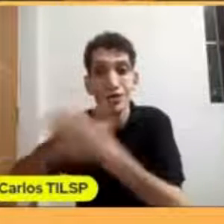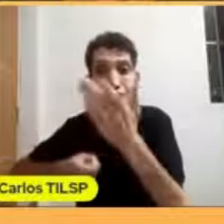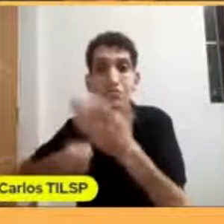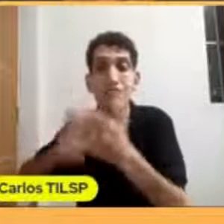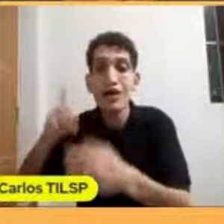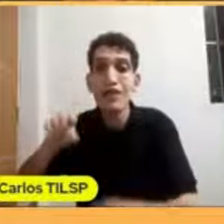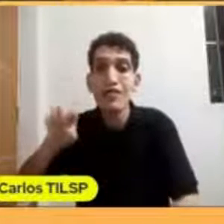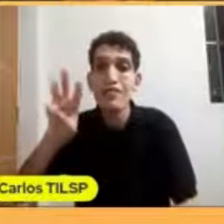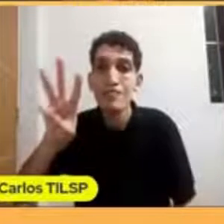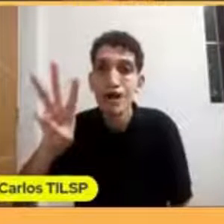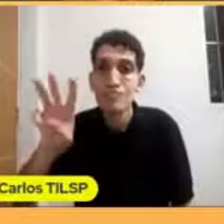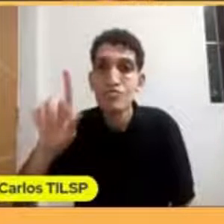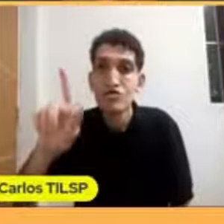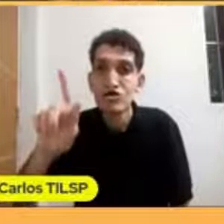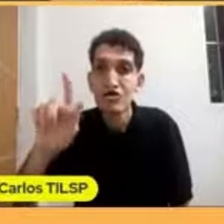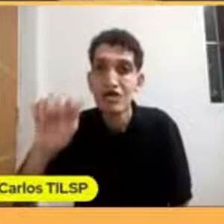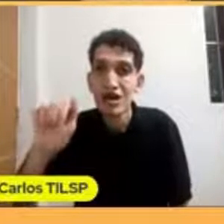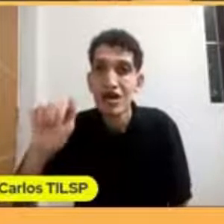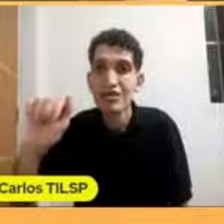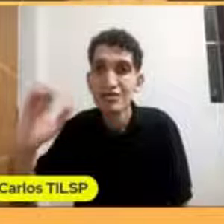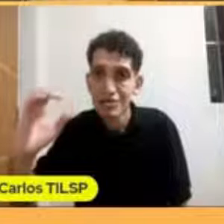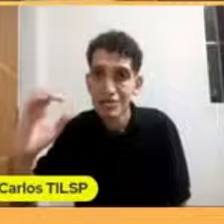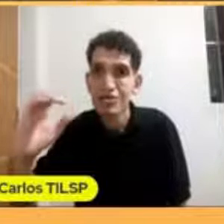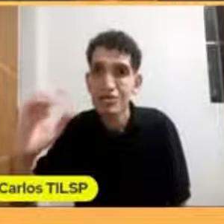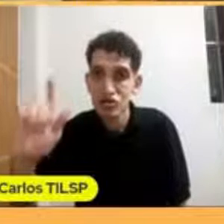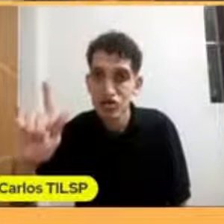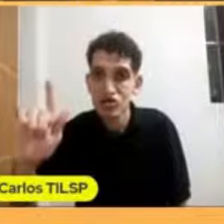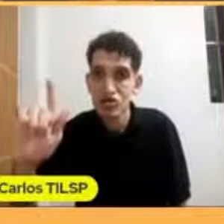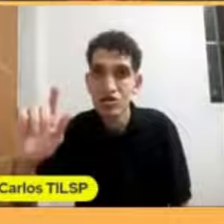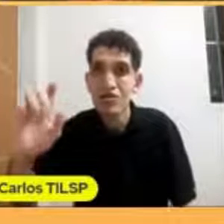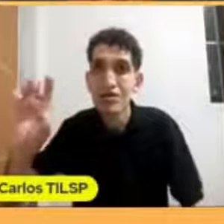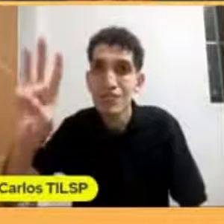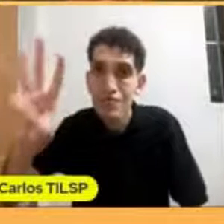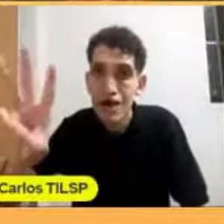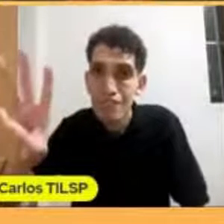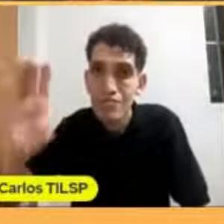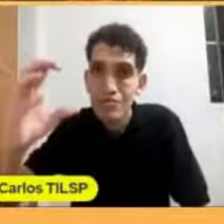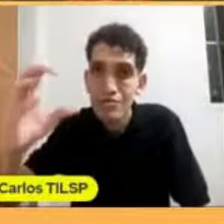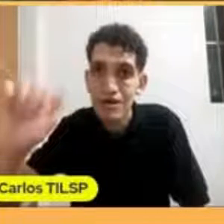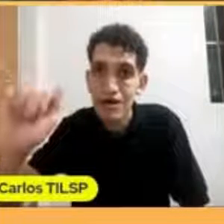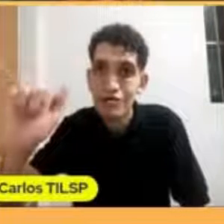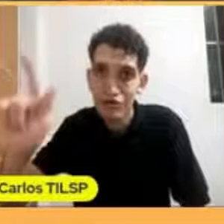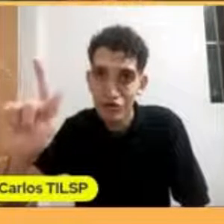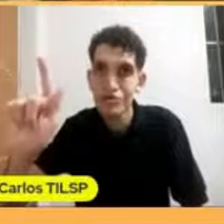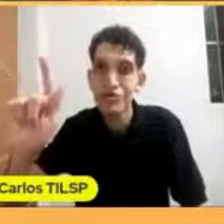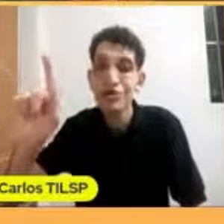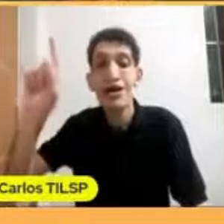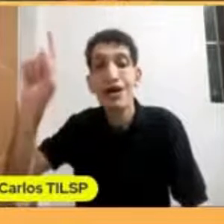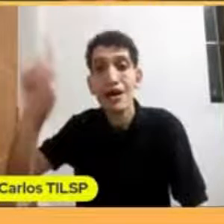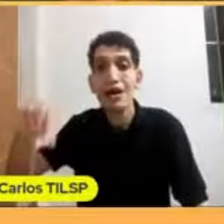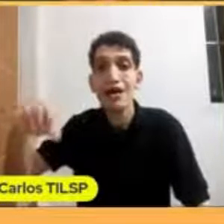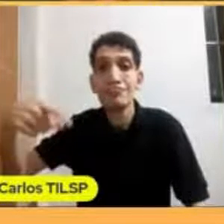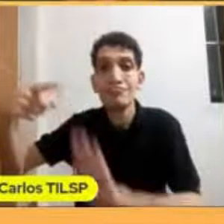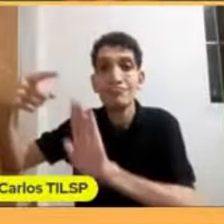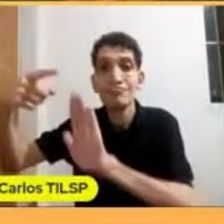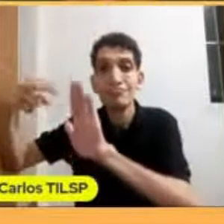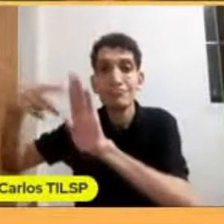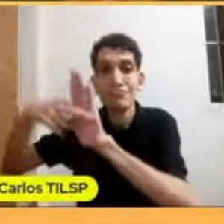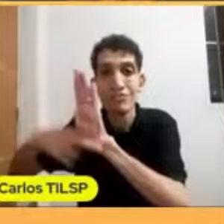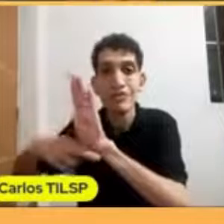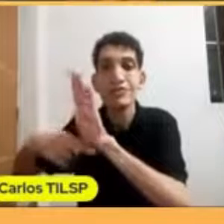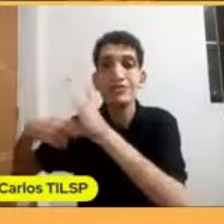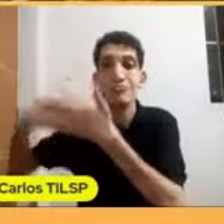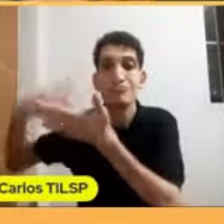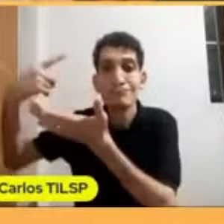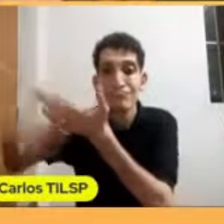são diretrizes de acessibilidade, diretrizes internacionais de acessibilidade digital, tá certo? Esse documento,